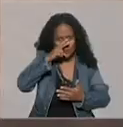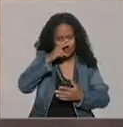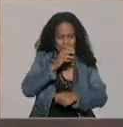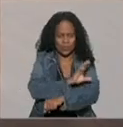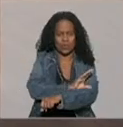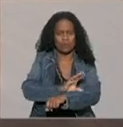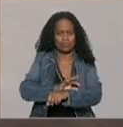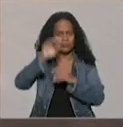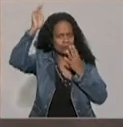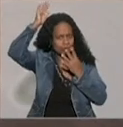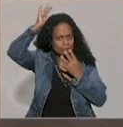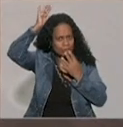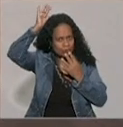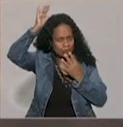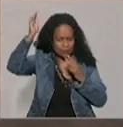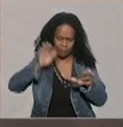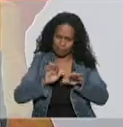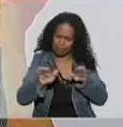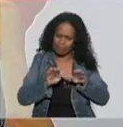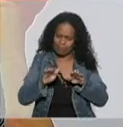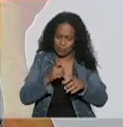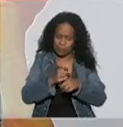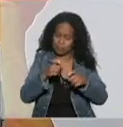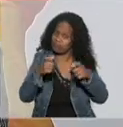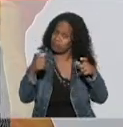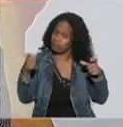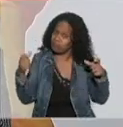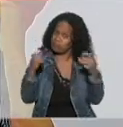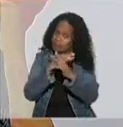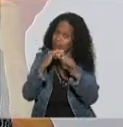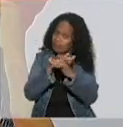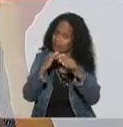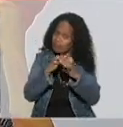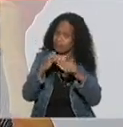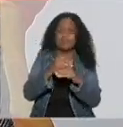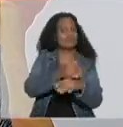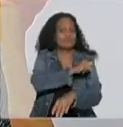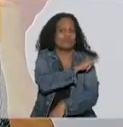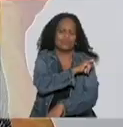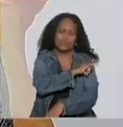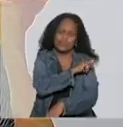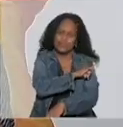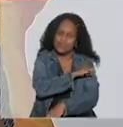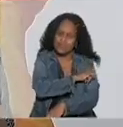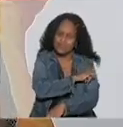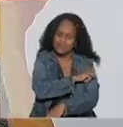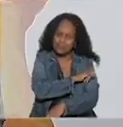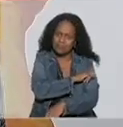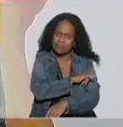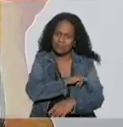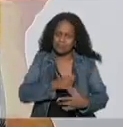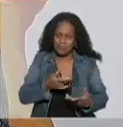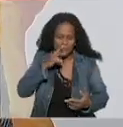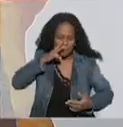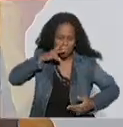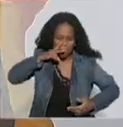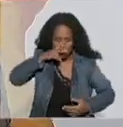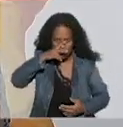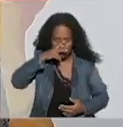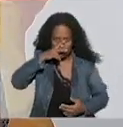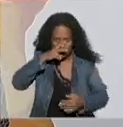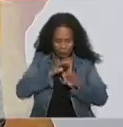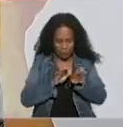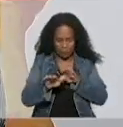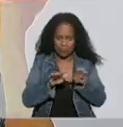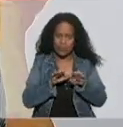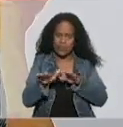tem. Sim, porque a questão do movimento afro há uma questão de identificação visual muito mais forte